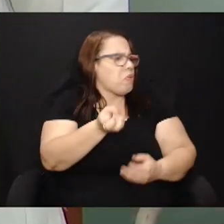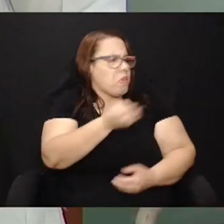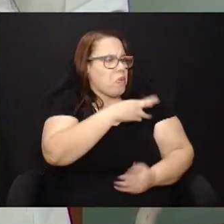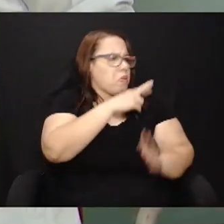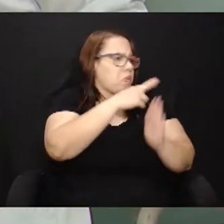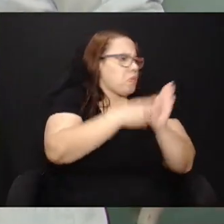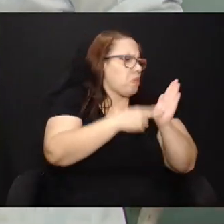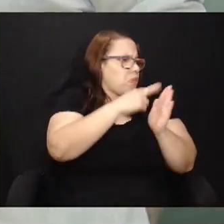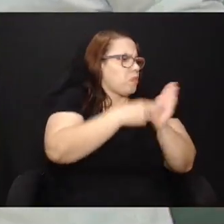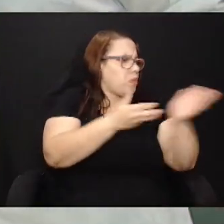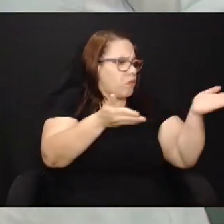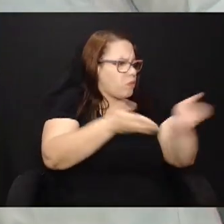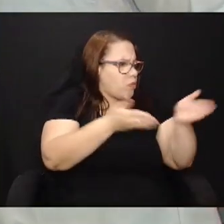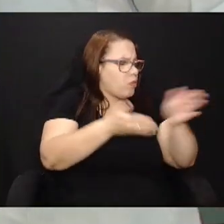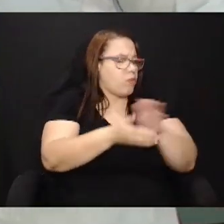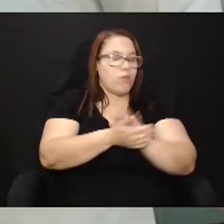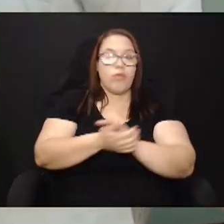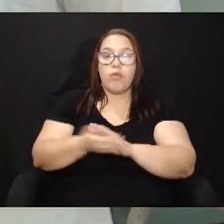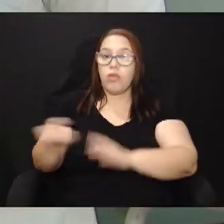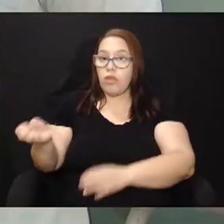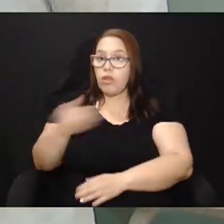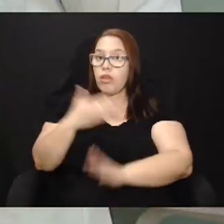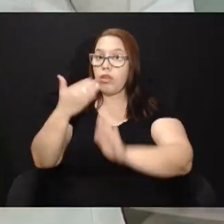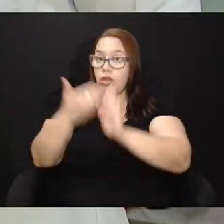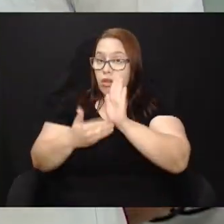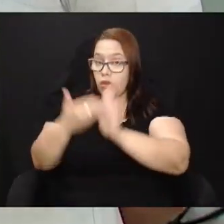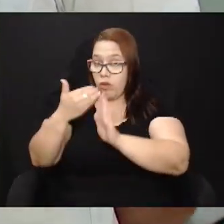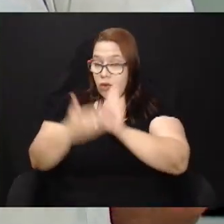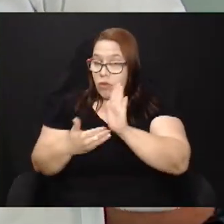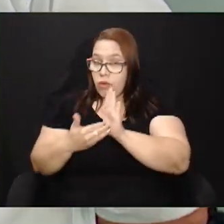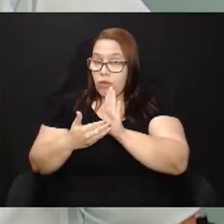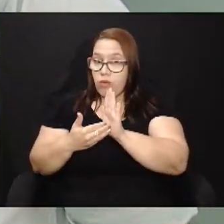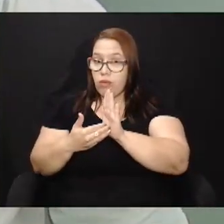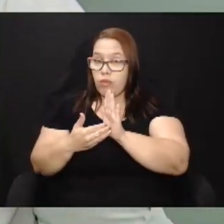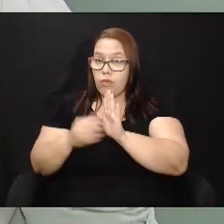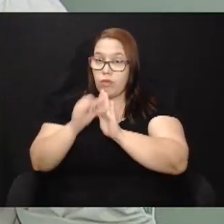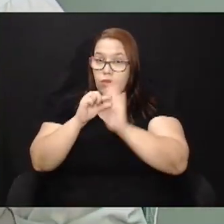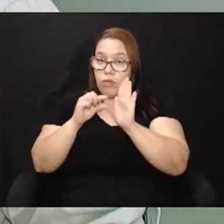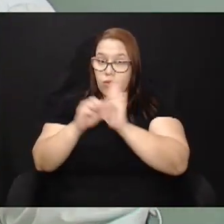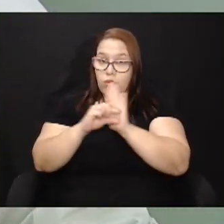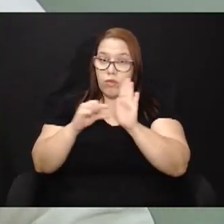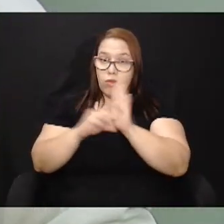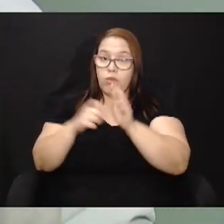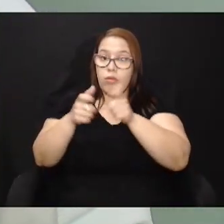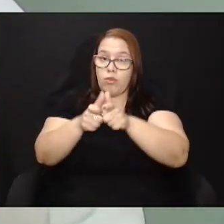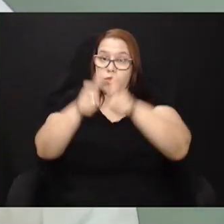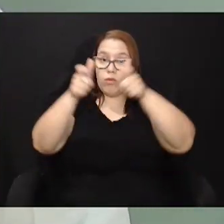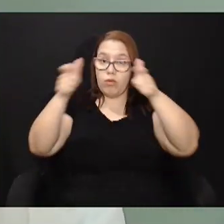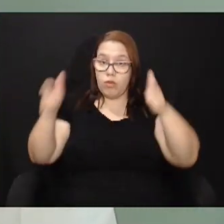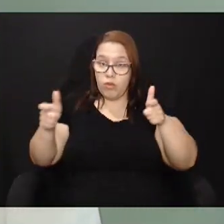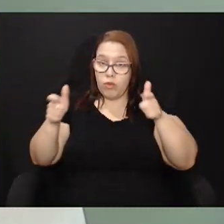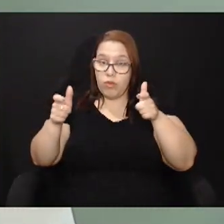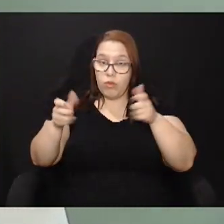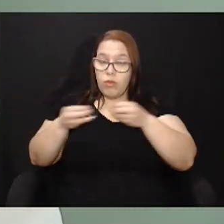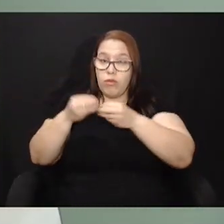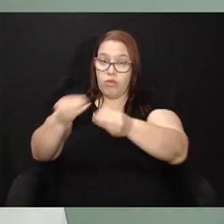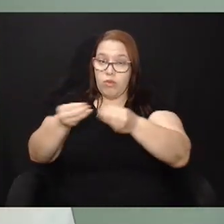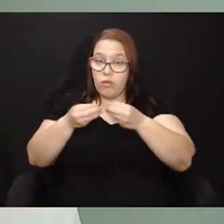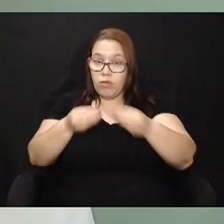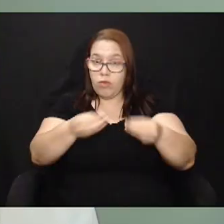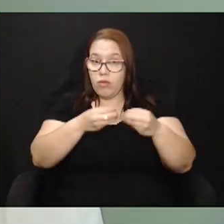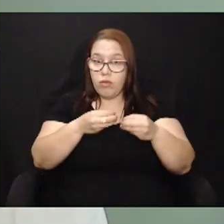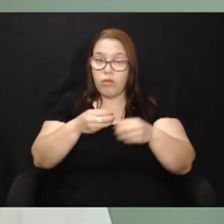agora? Essas novas medidas, elas são a ampliação da oferta de PrEP